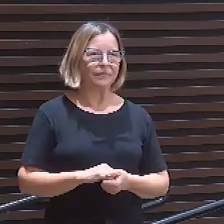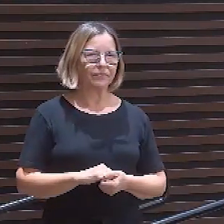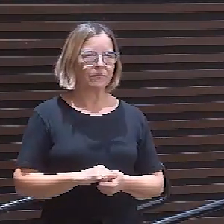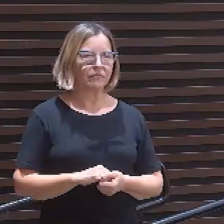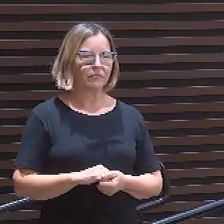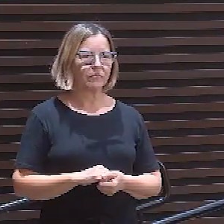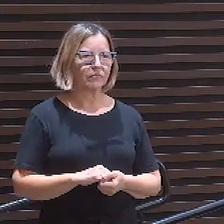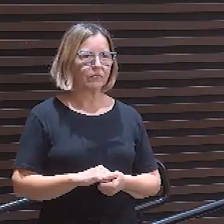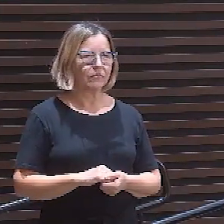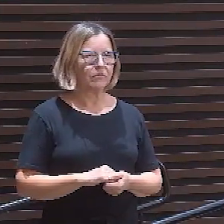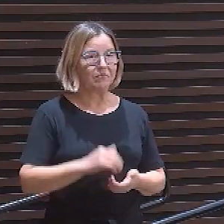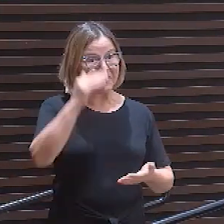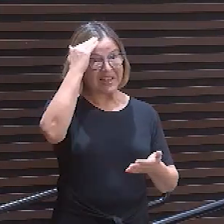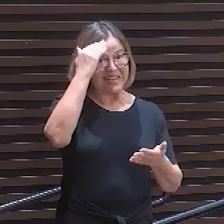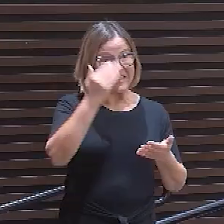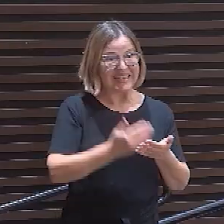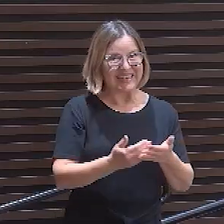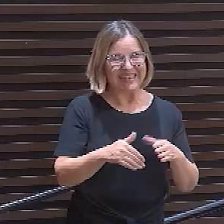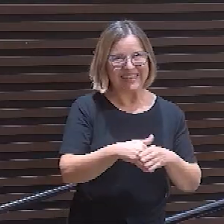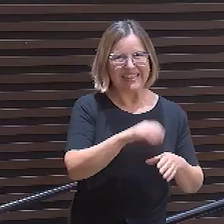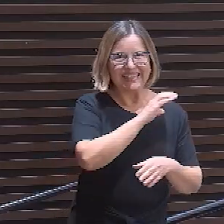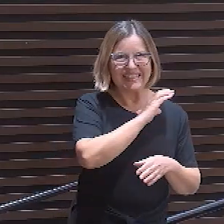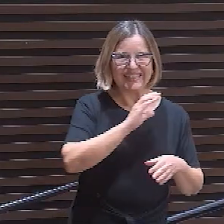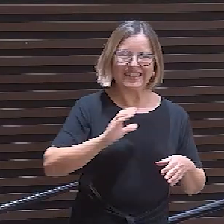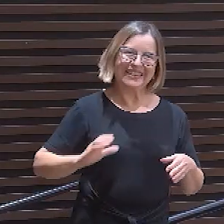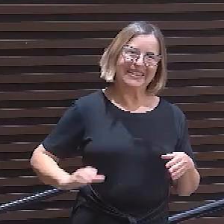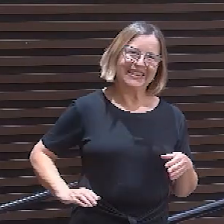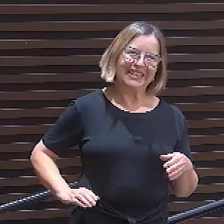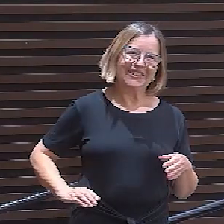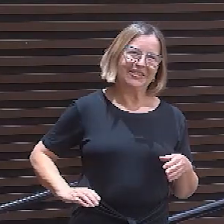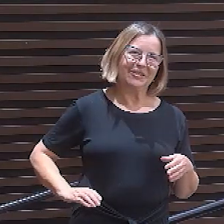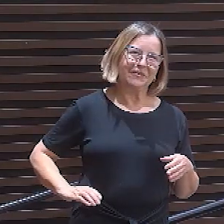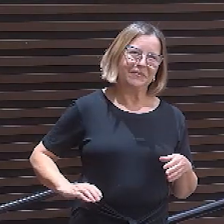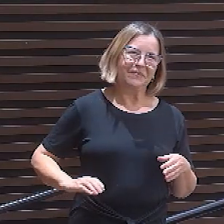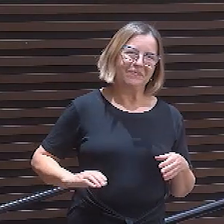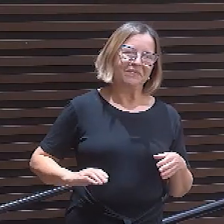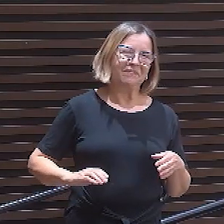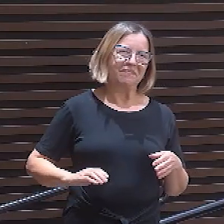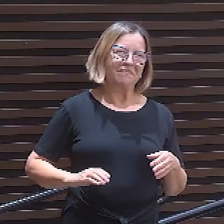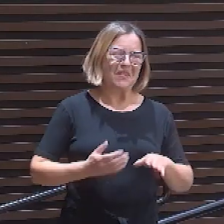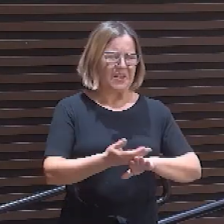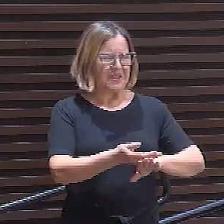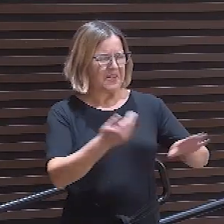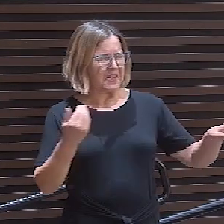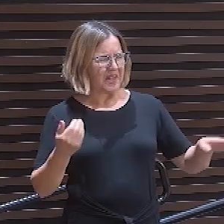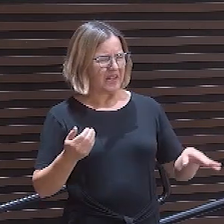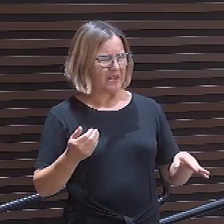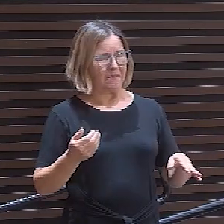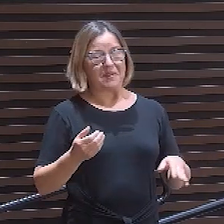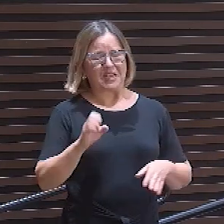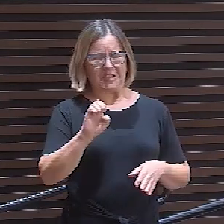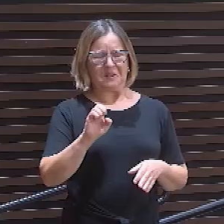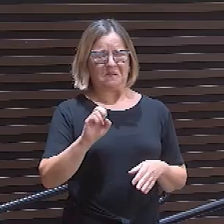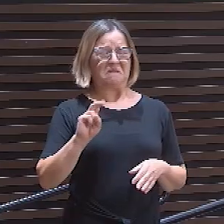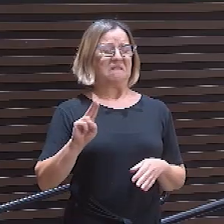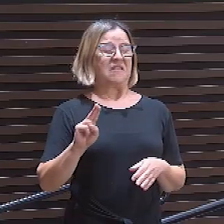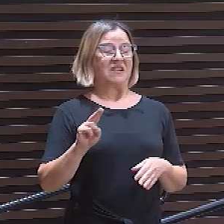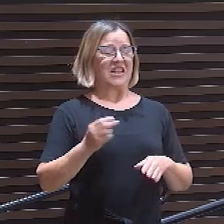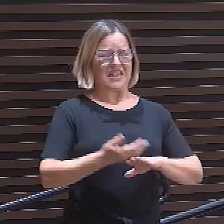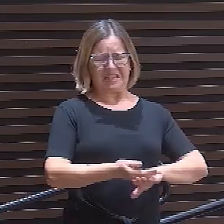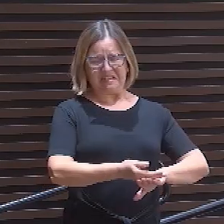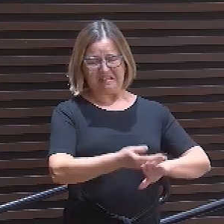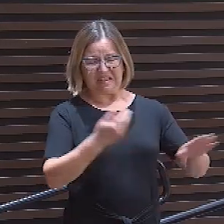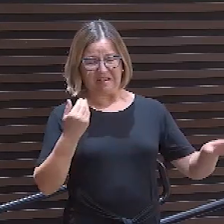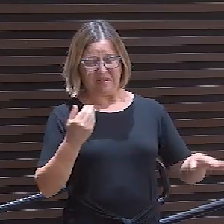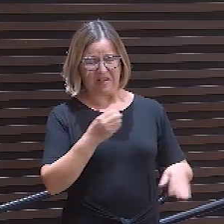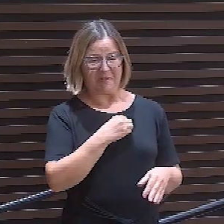Crer em Cristo é romper com o ego, é romper com o pecado, é romper com o mundo, é romper